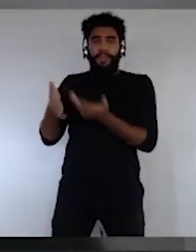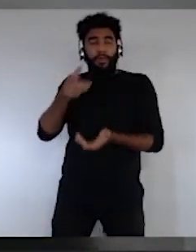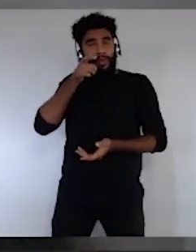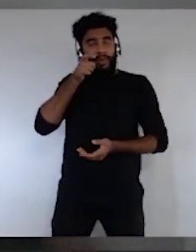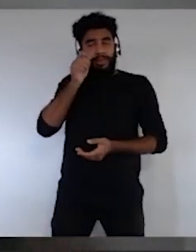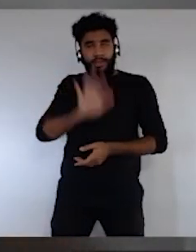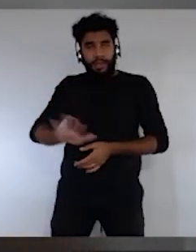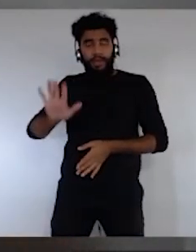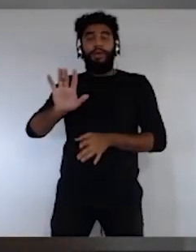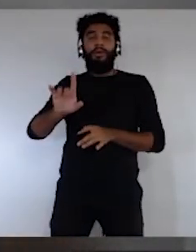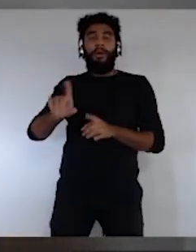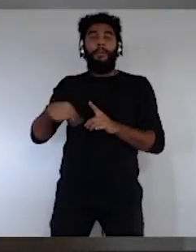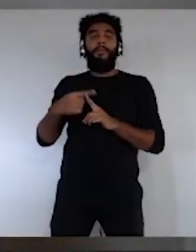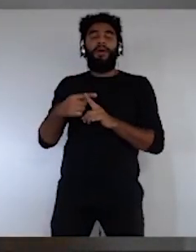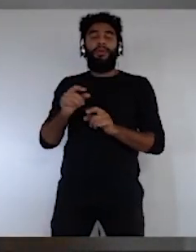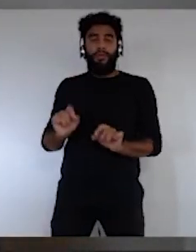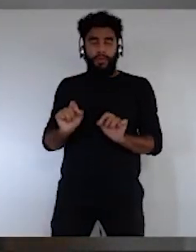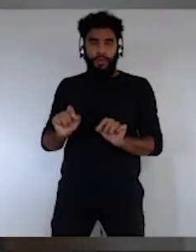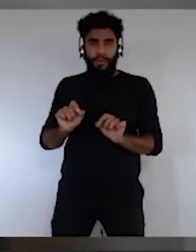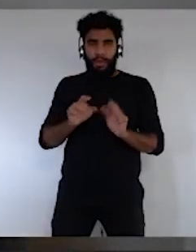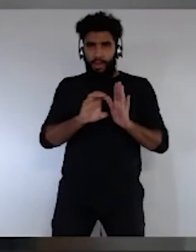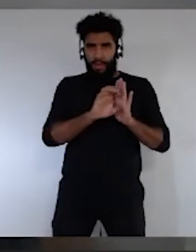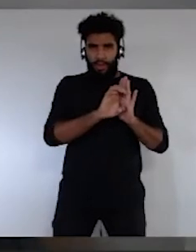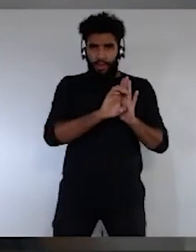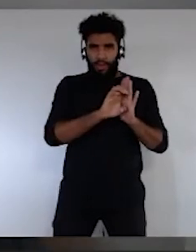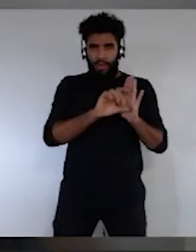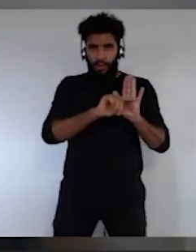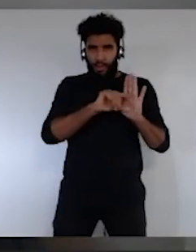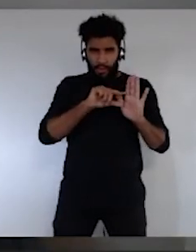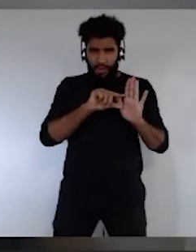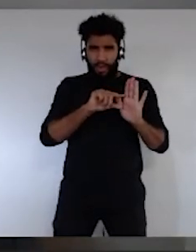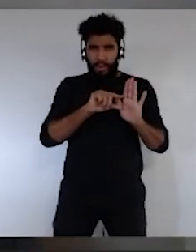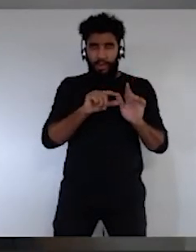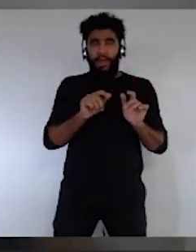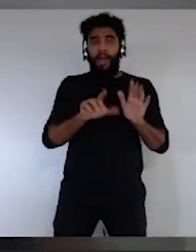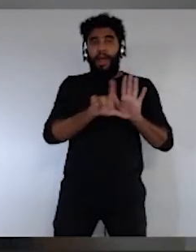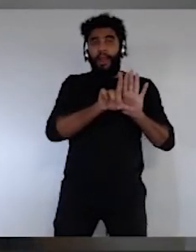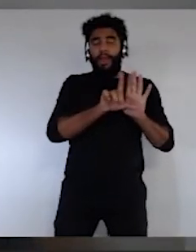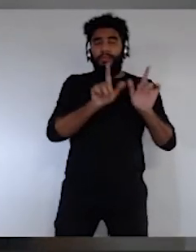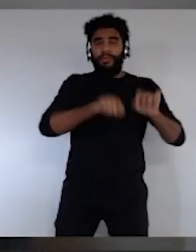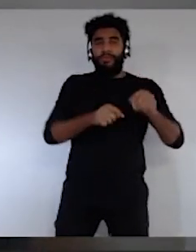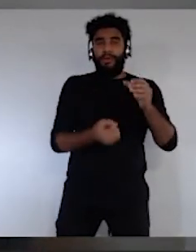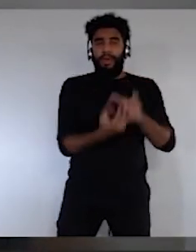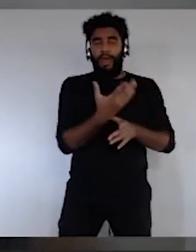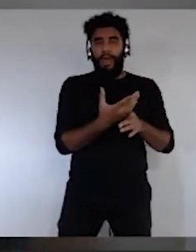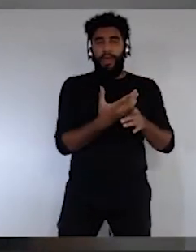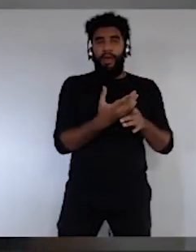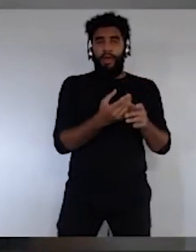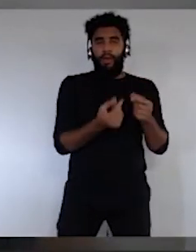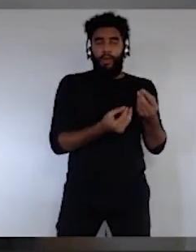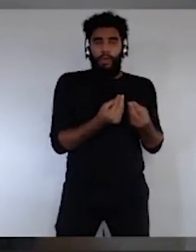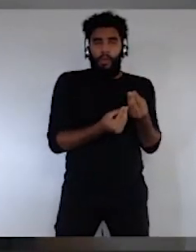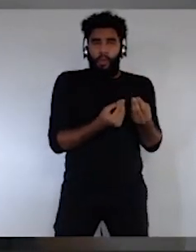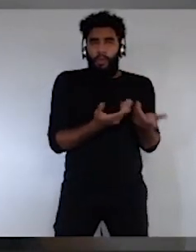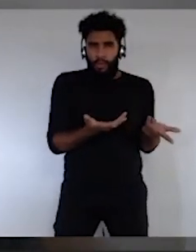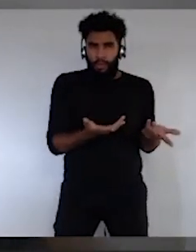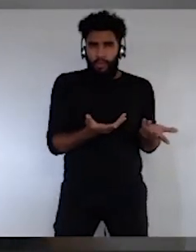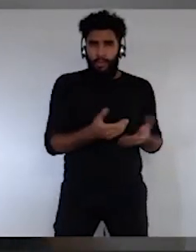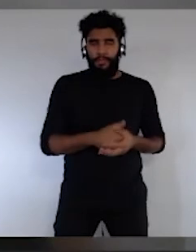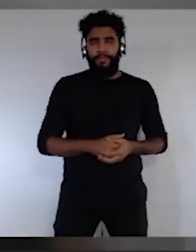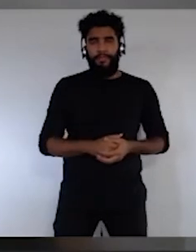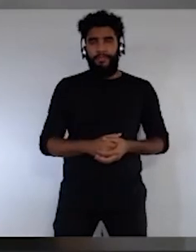recurso extraordinário, e pela ação rescisória. Quer dizer, então, uma PEC que busca dar segurança jurídica, não sei se está